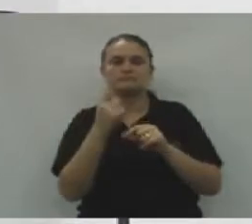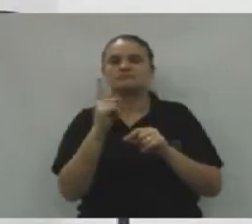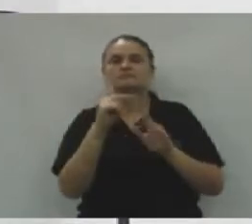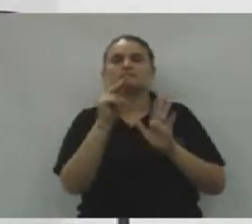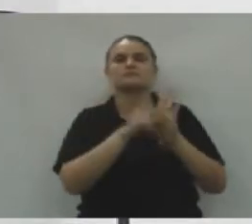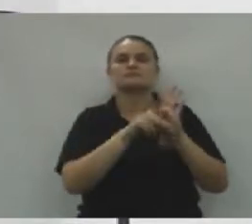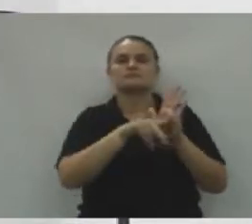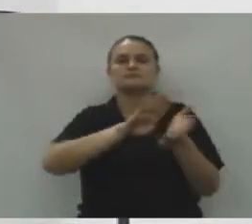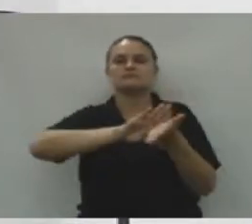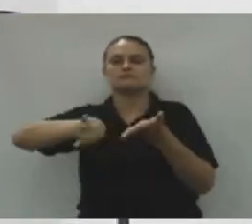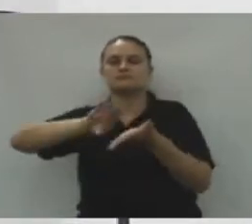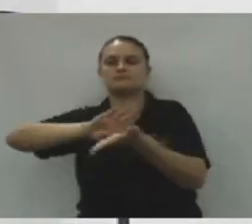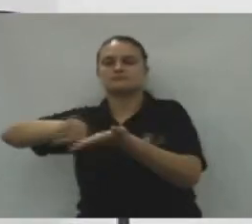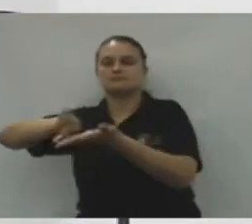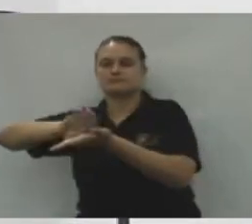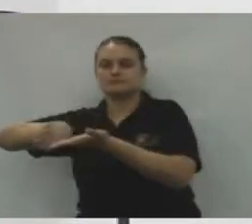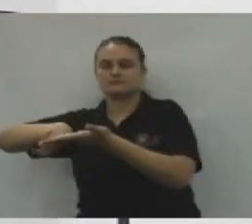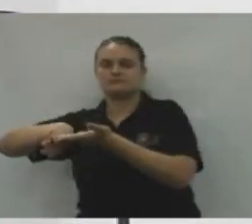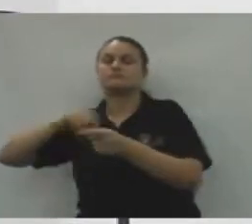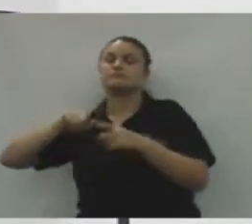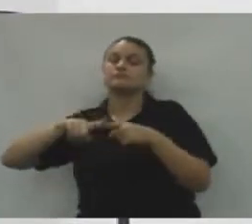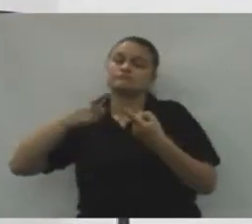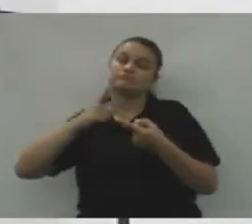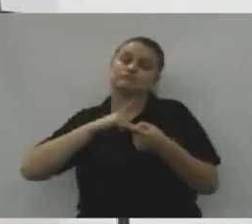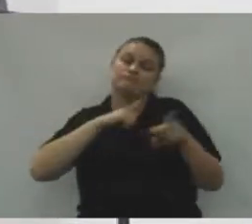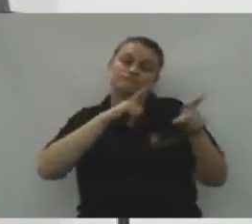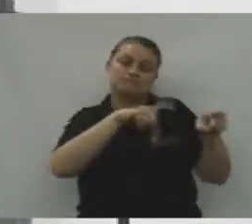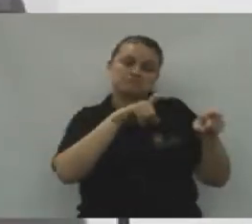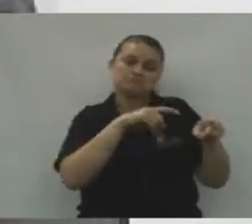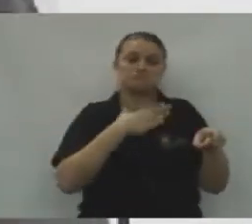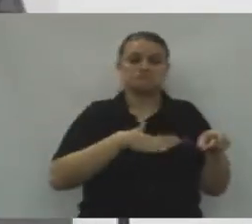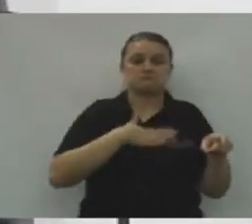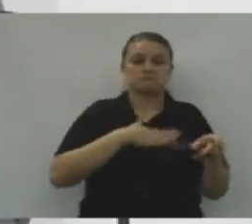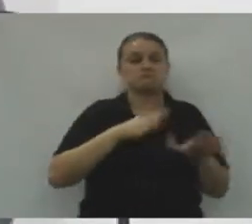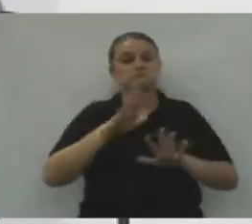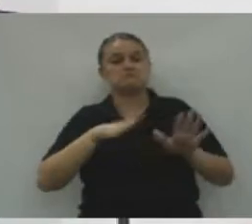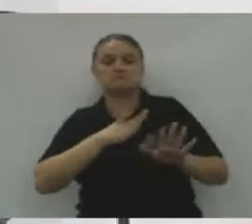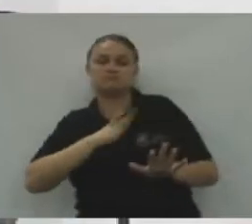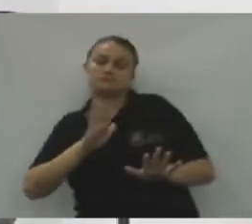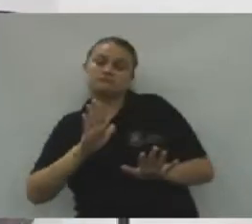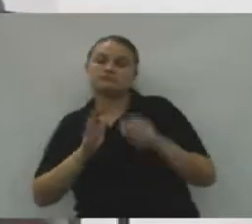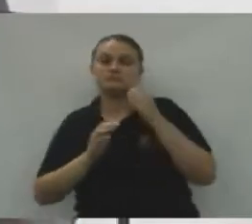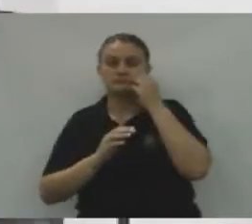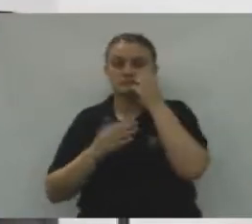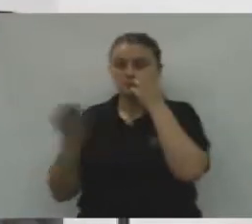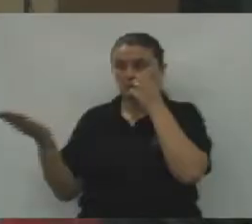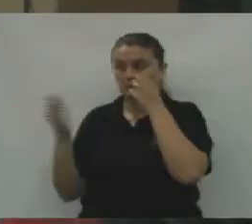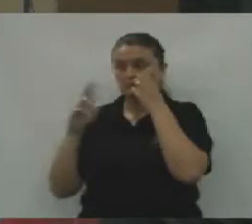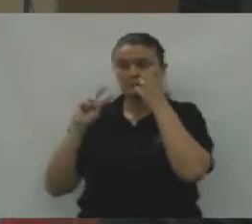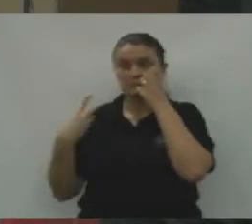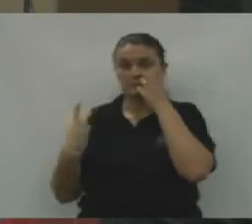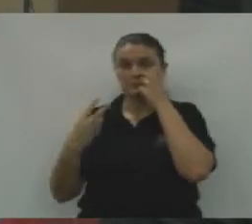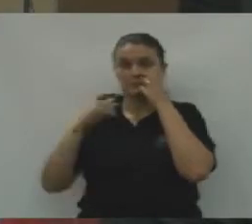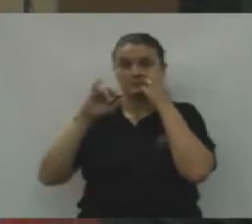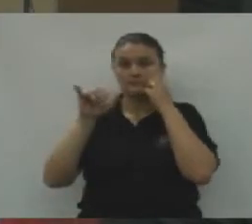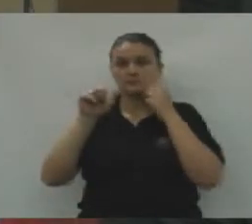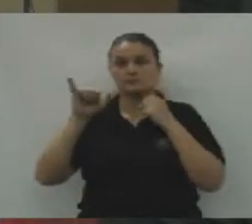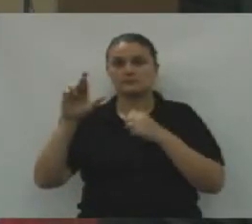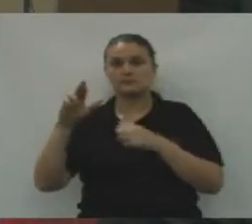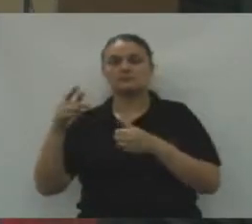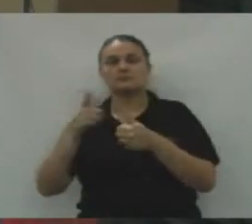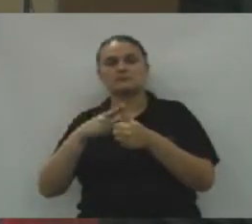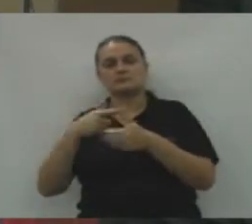projeto é excludente, mas ele tem produtor que acaba se identificando com outra atividade. Vereador Jair. Bom, primeiramente gostaria